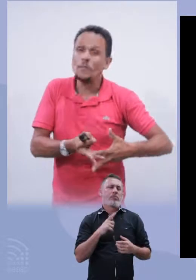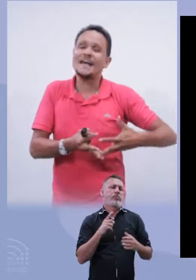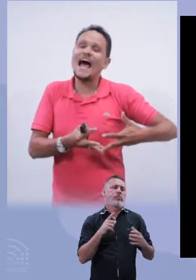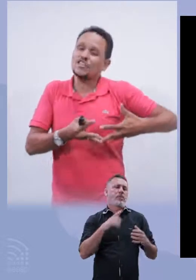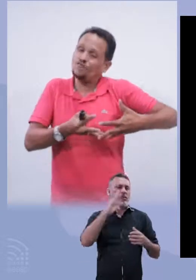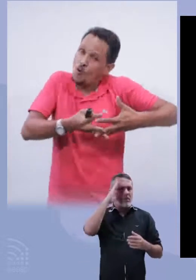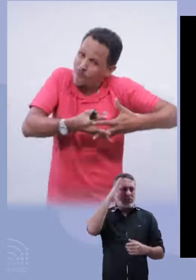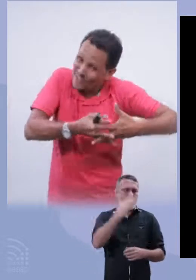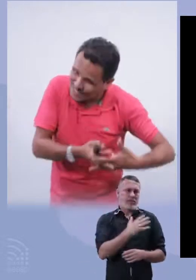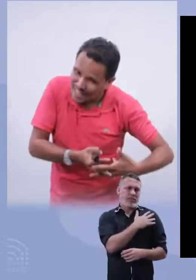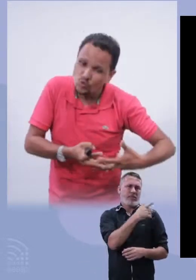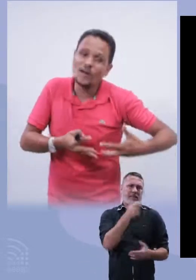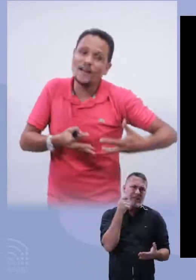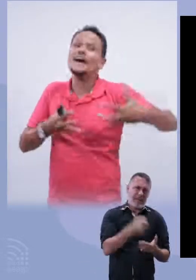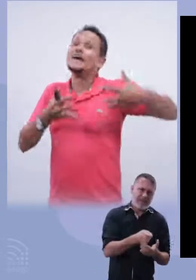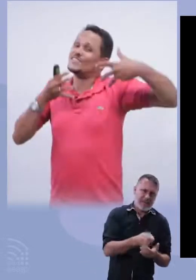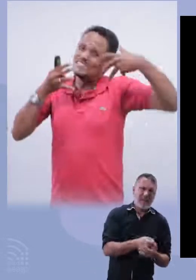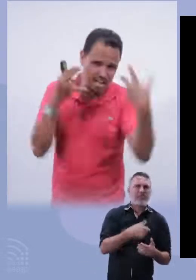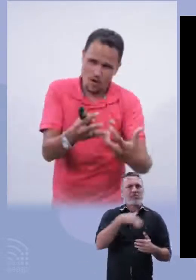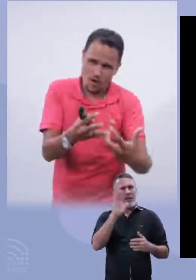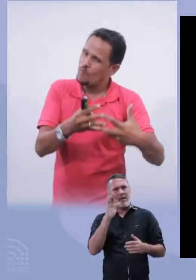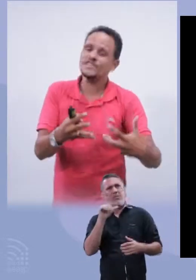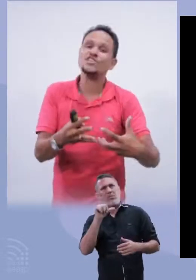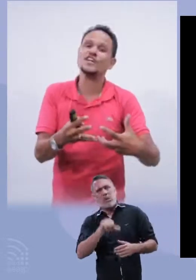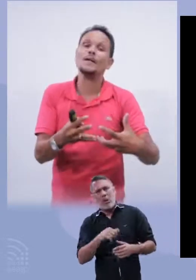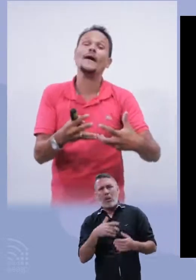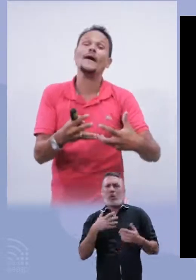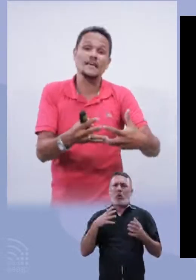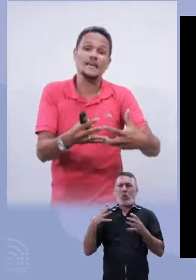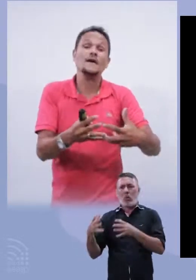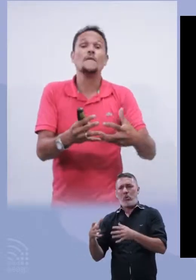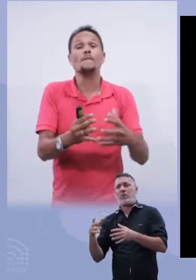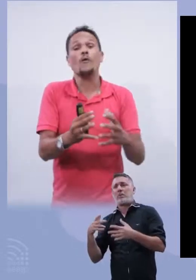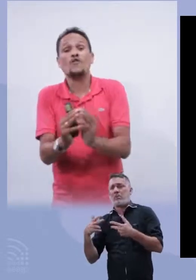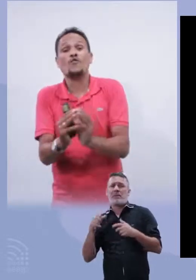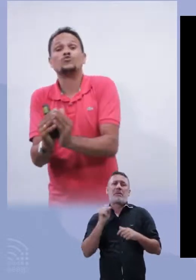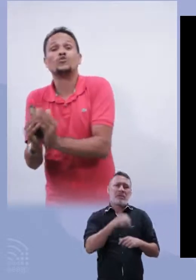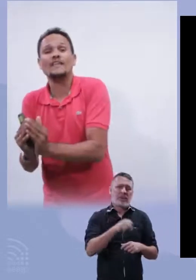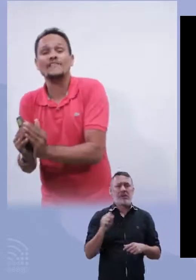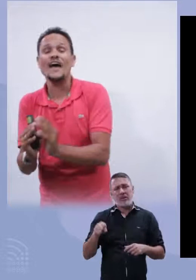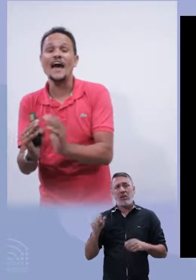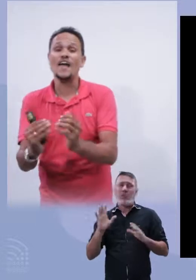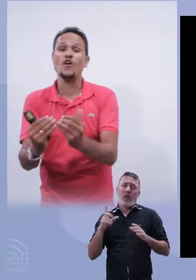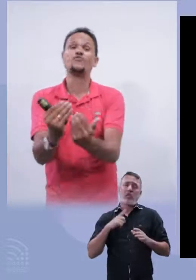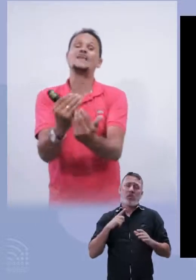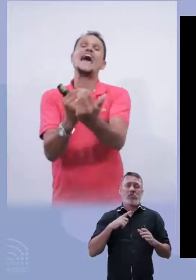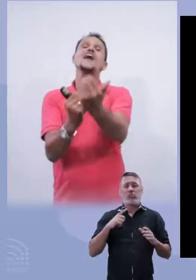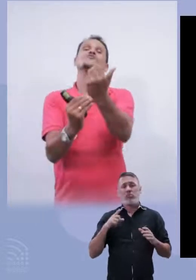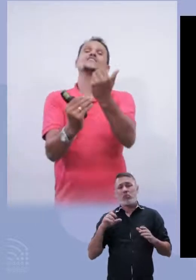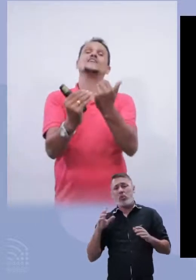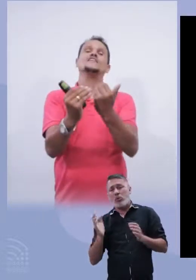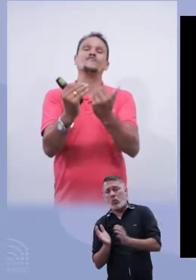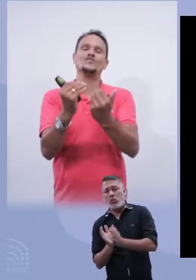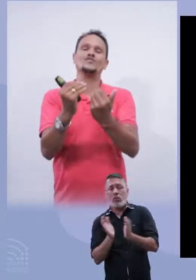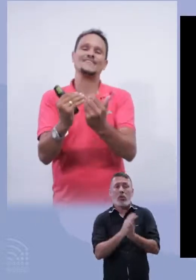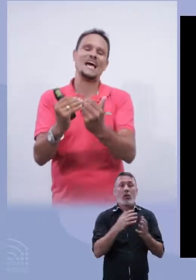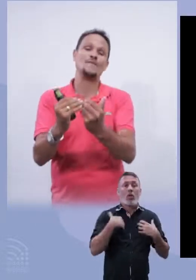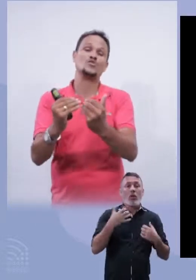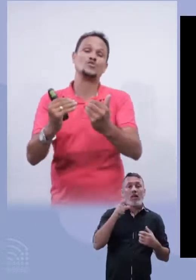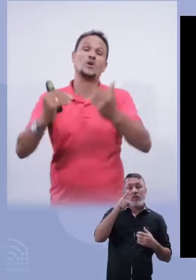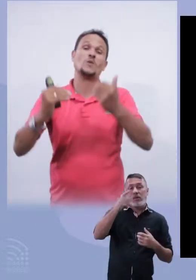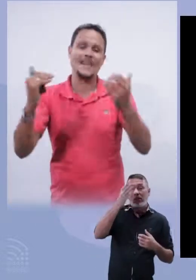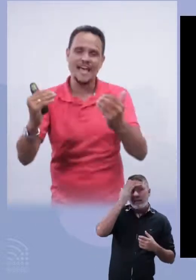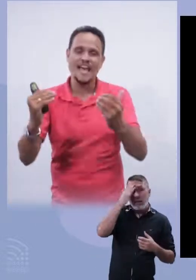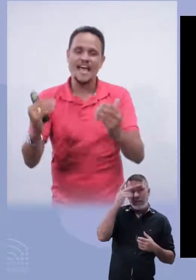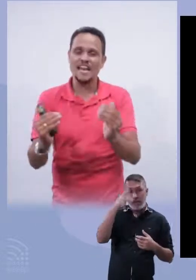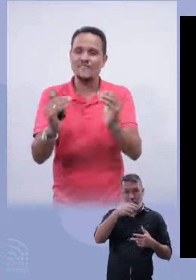mais complicado, foi uma ditadura, seja como você chama, sim. Porém, contudo, todavia, eu quero que você saiba